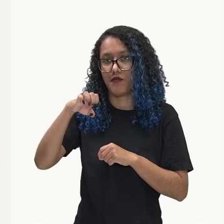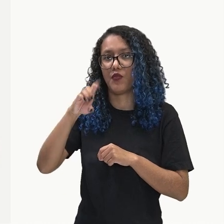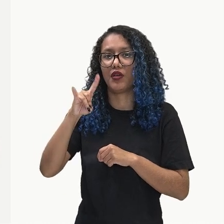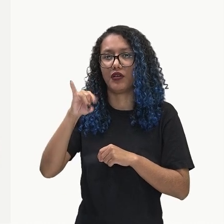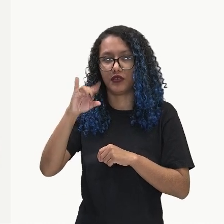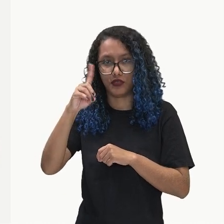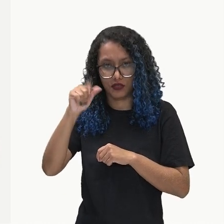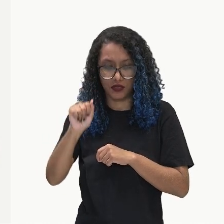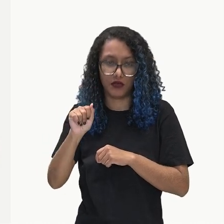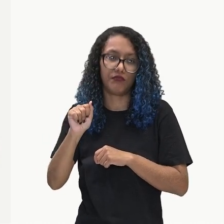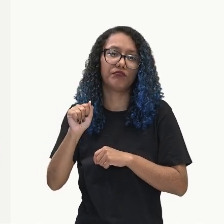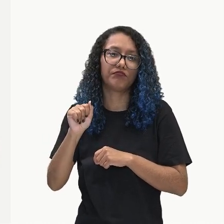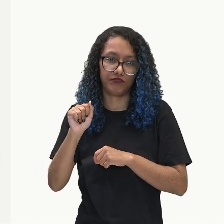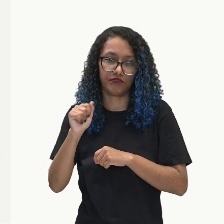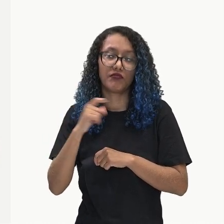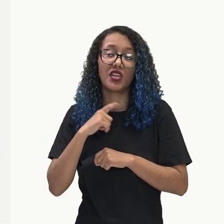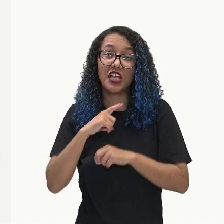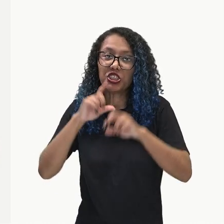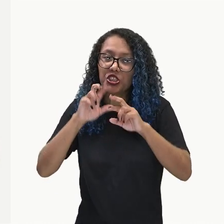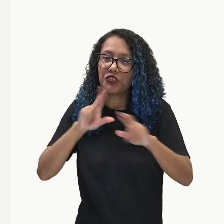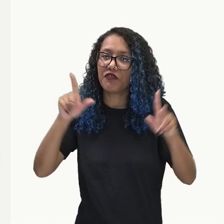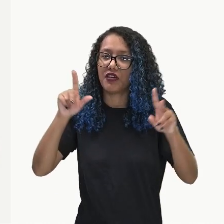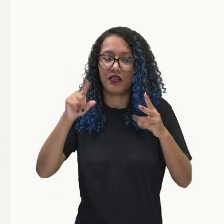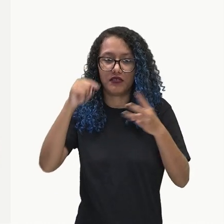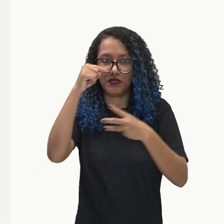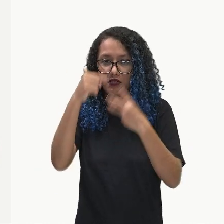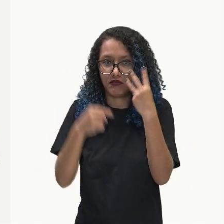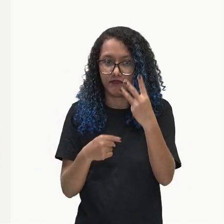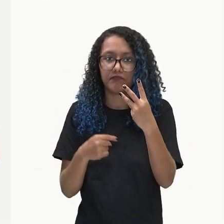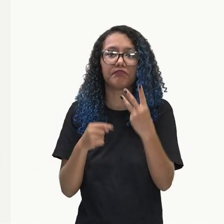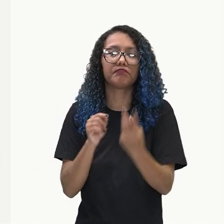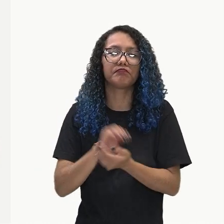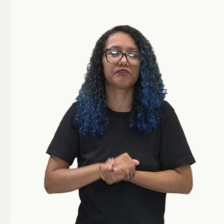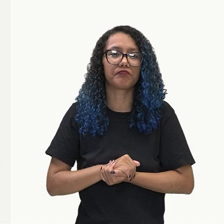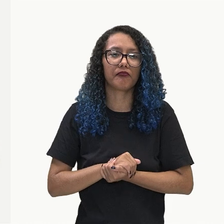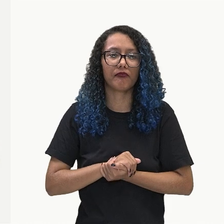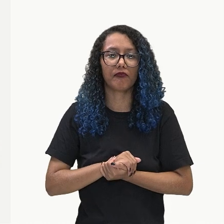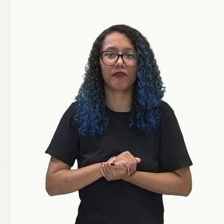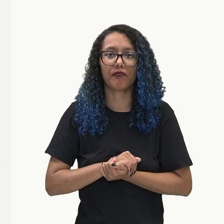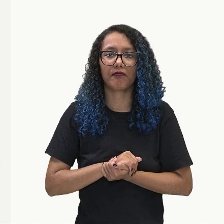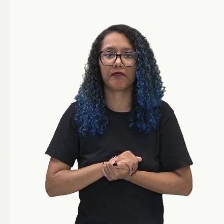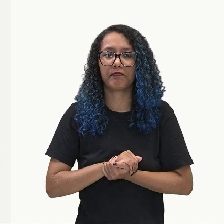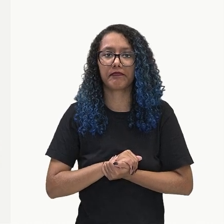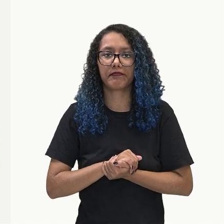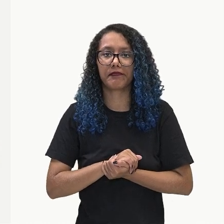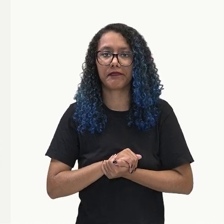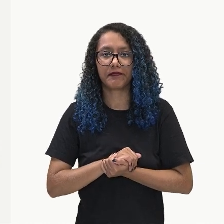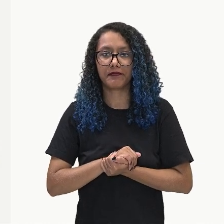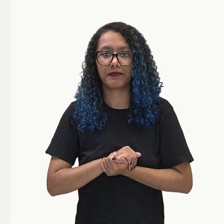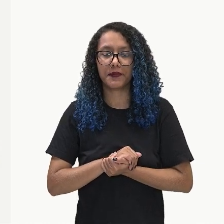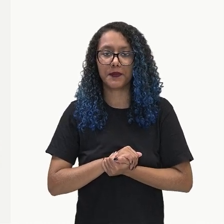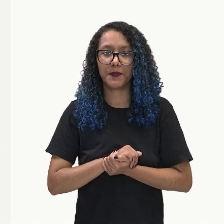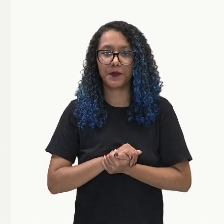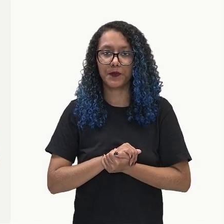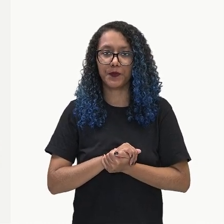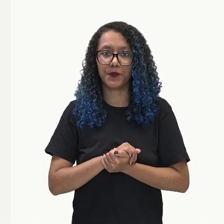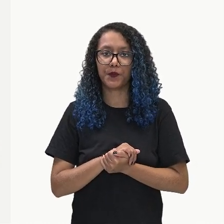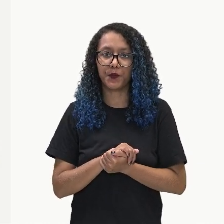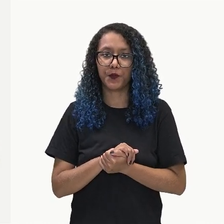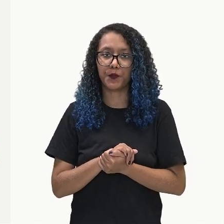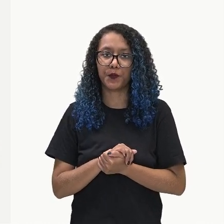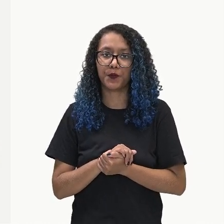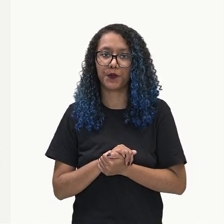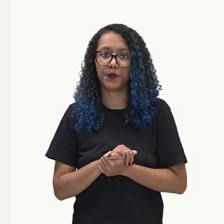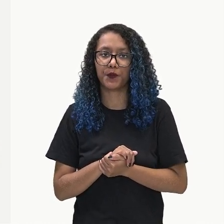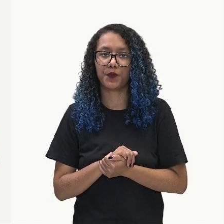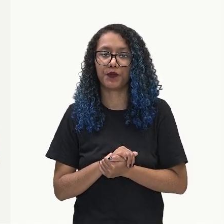Então, tem essa diferença aí. E aqui nós observamos o quê? O ponto